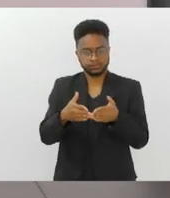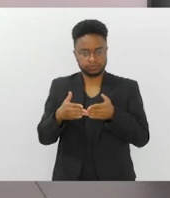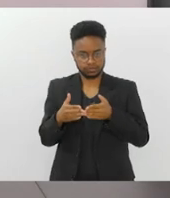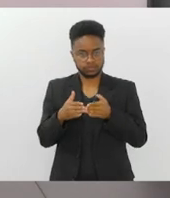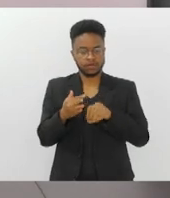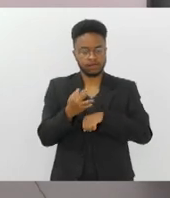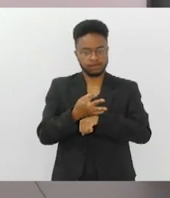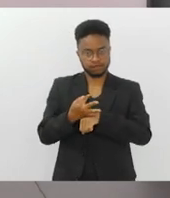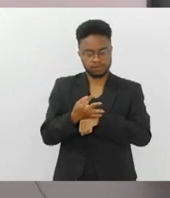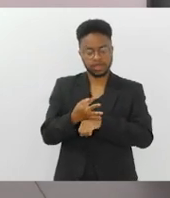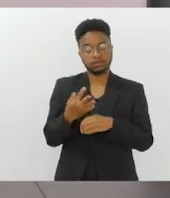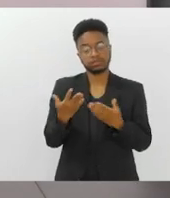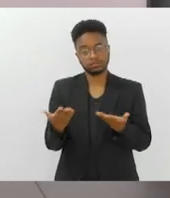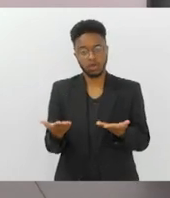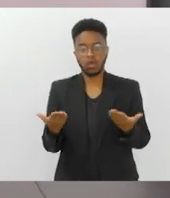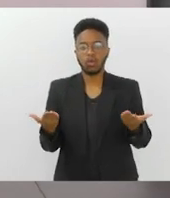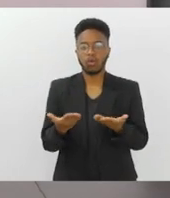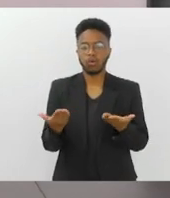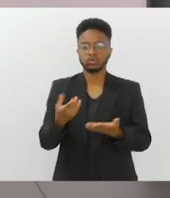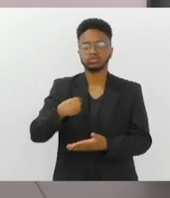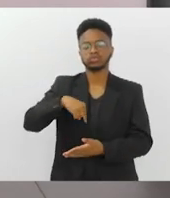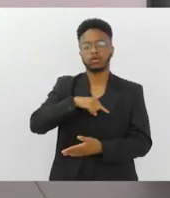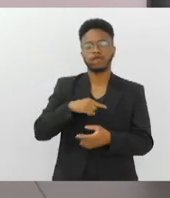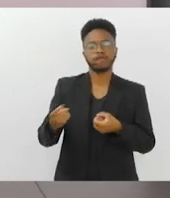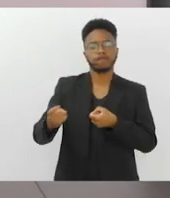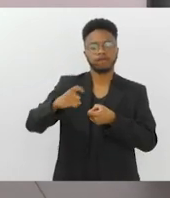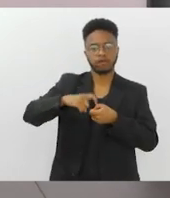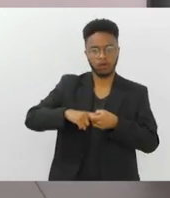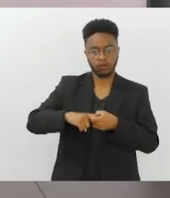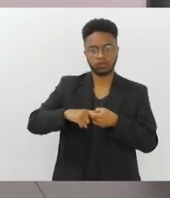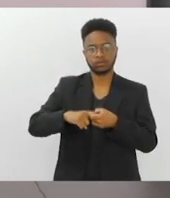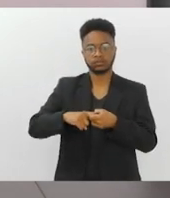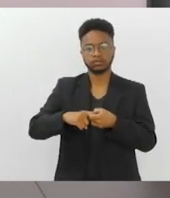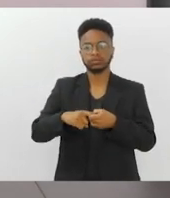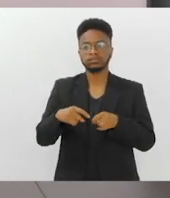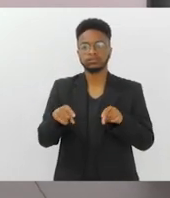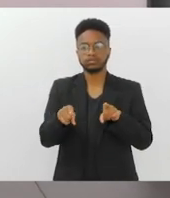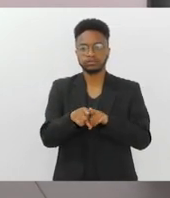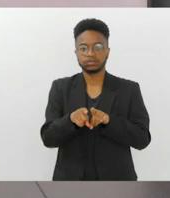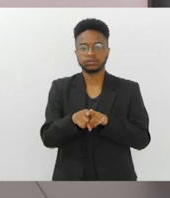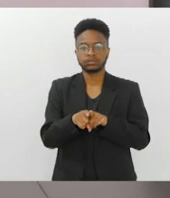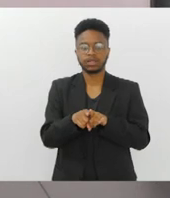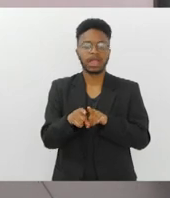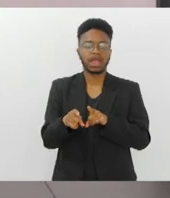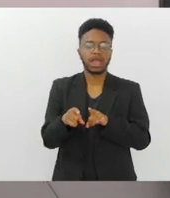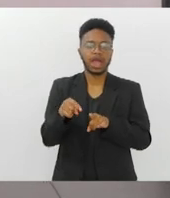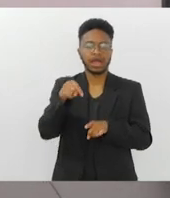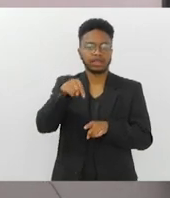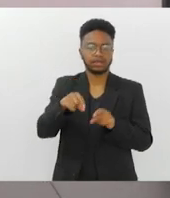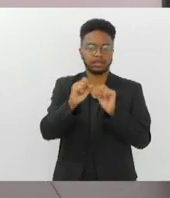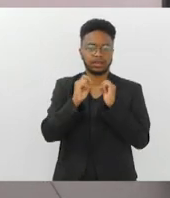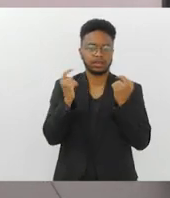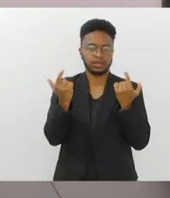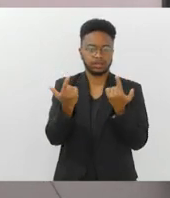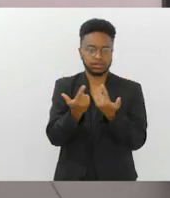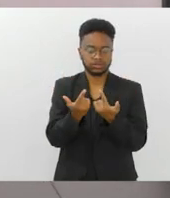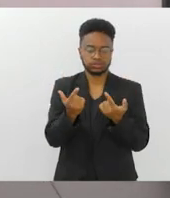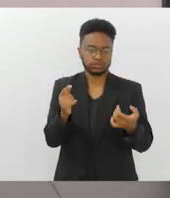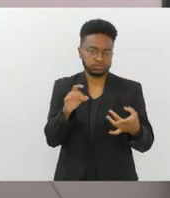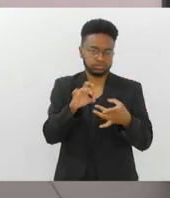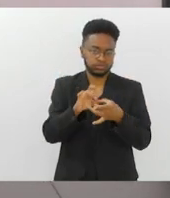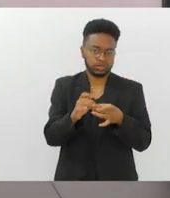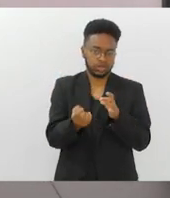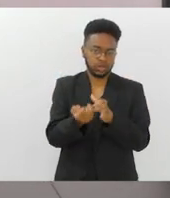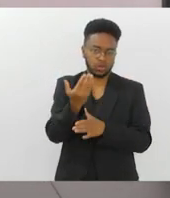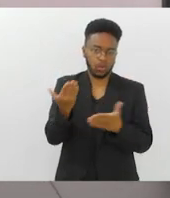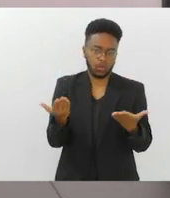legislativo, então, hoje, a gente inaugura o retorno aos trabalhos da Assembleia Legislativa com essa audiência. Então,